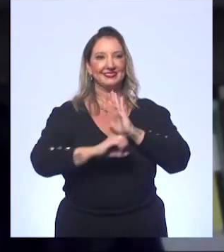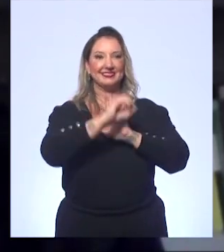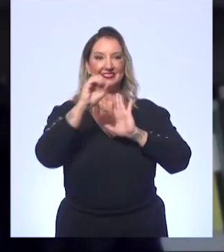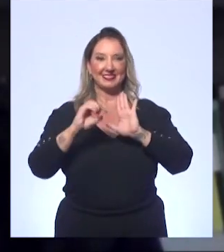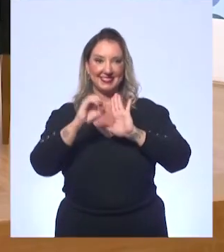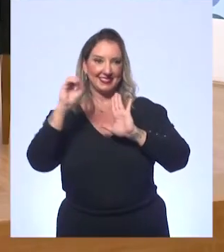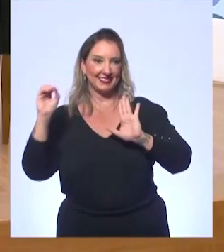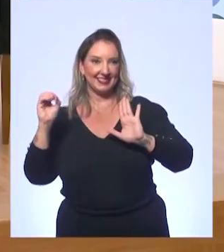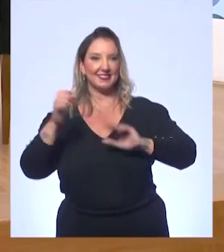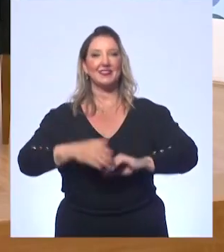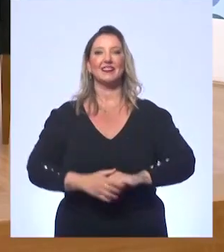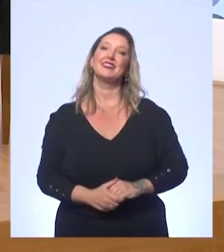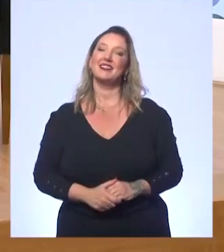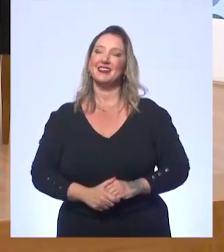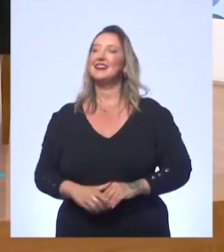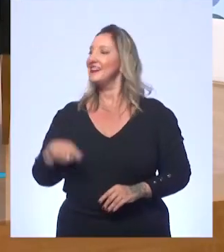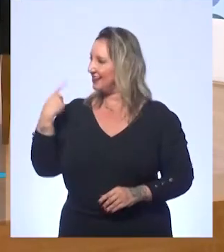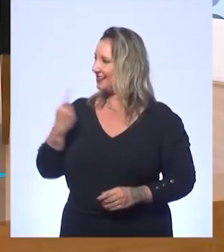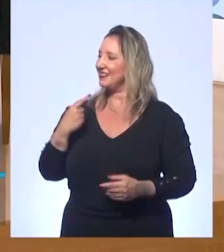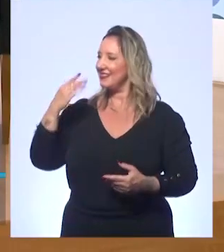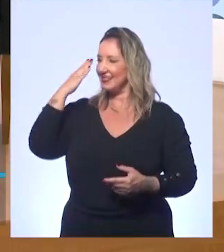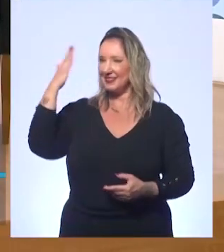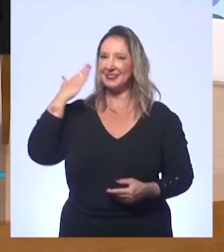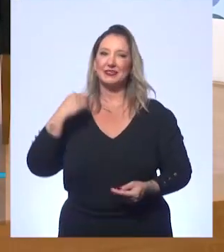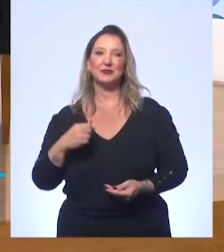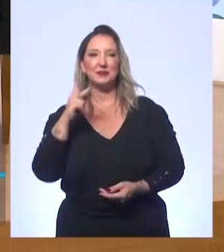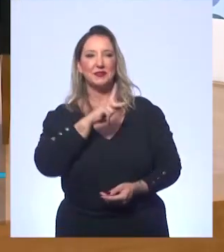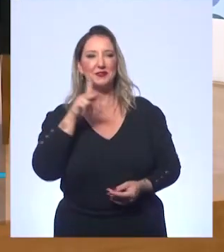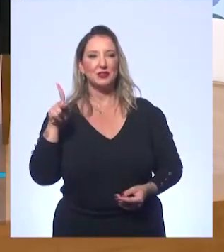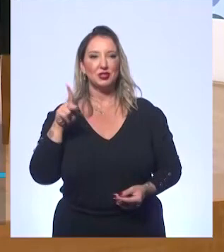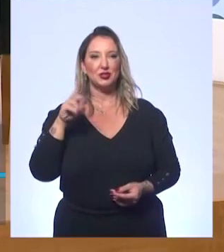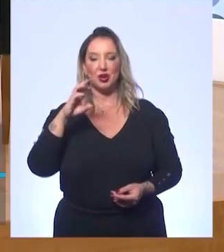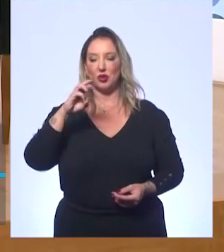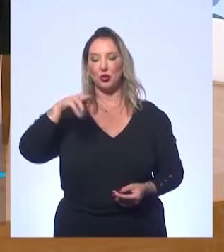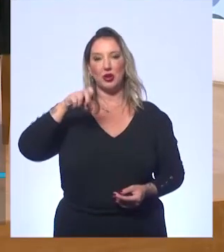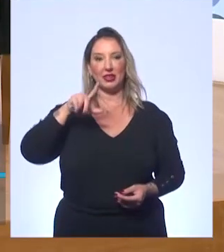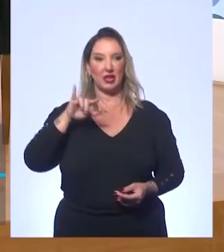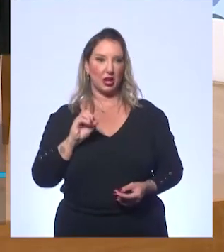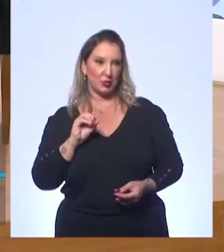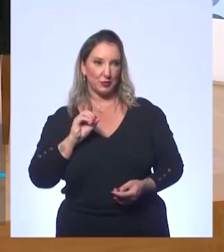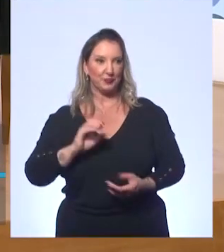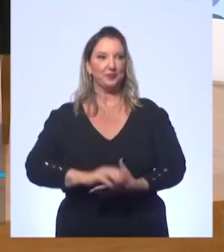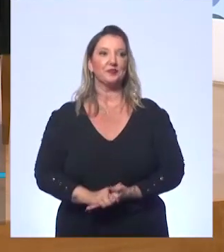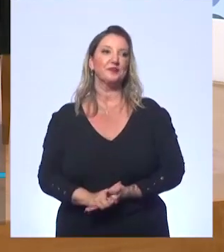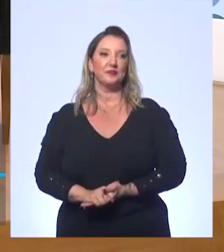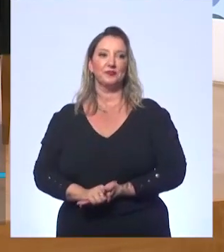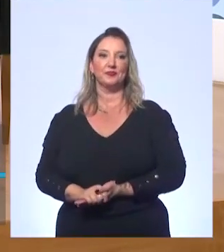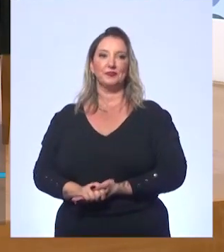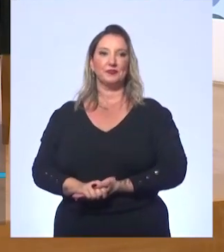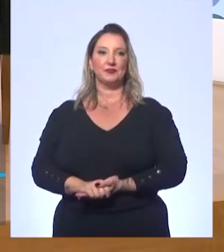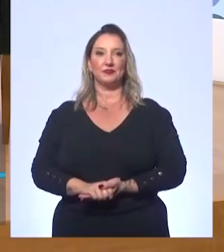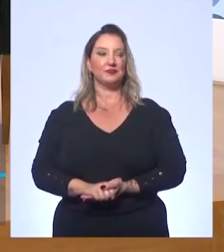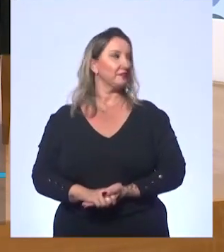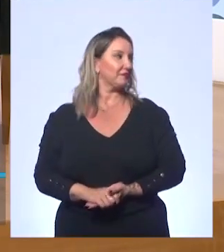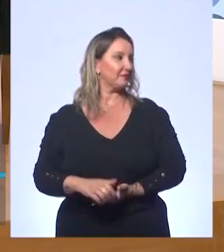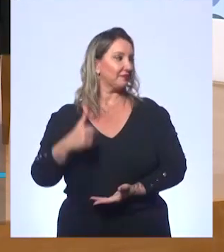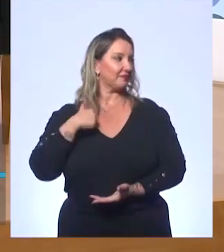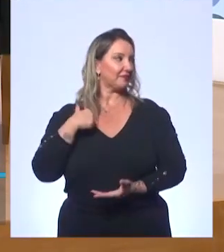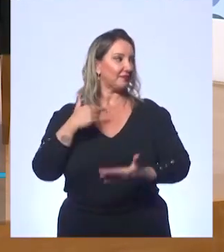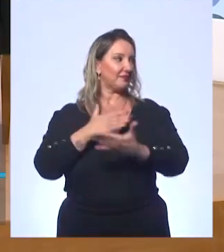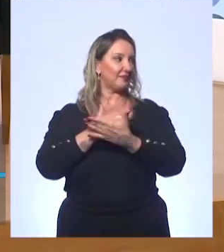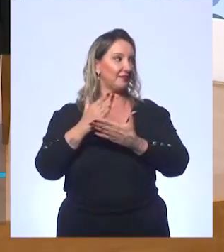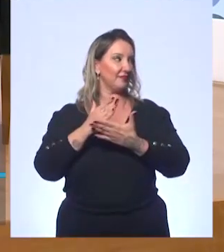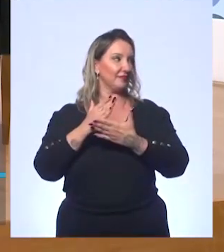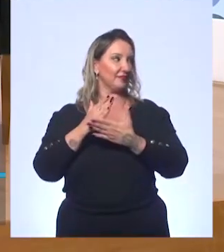Mídias. A gente que agradece o professor Cornélio. Então, professor Cornélio, gostaria de começar aí